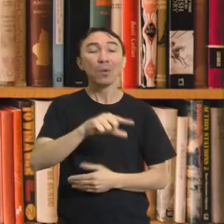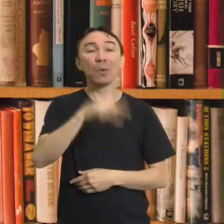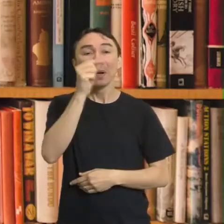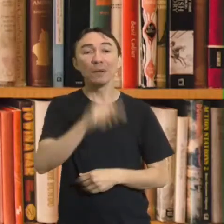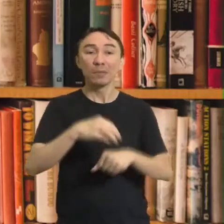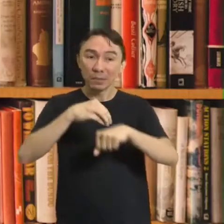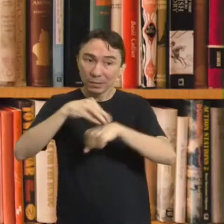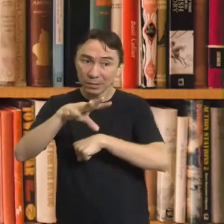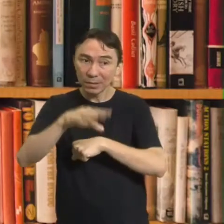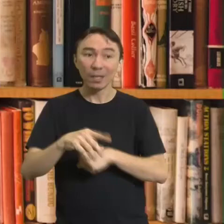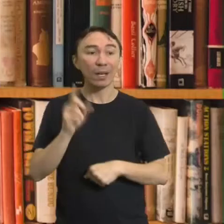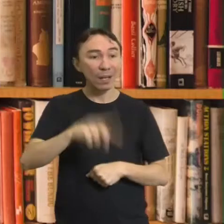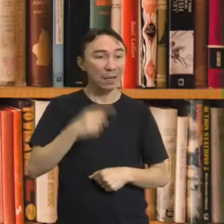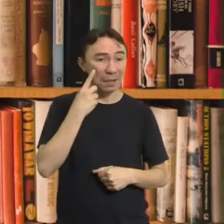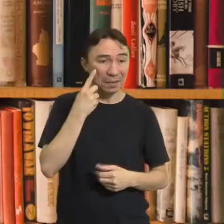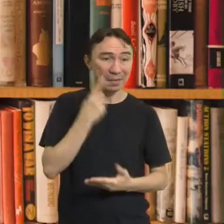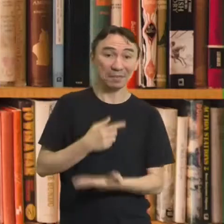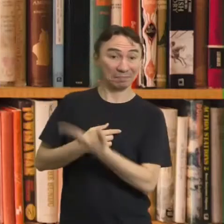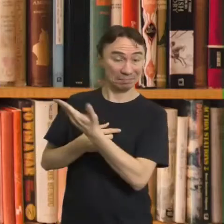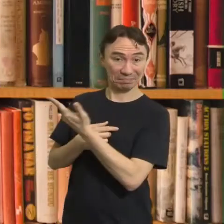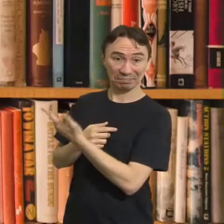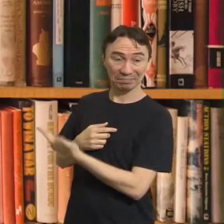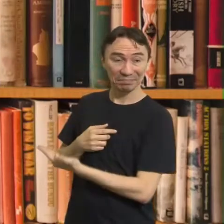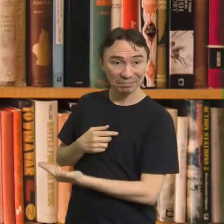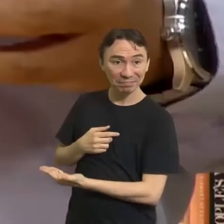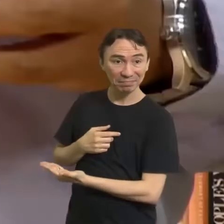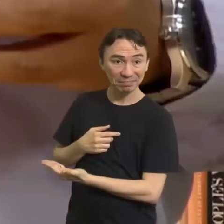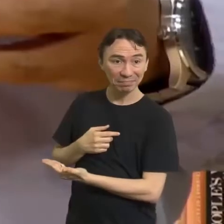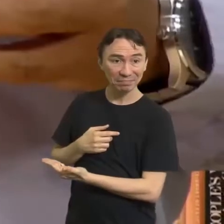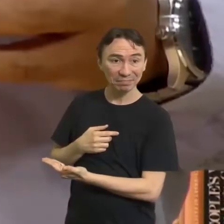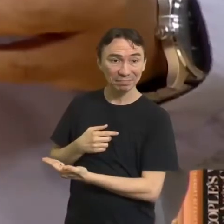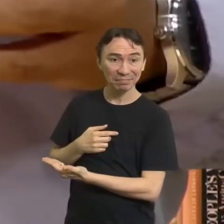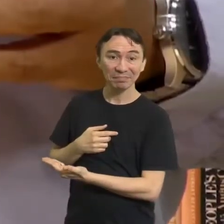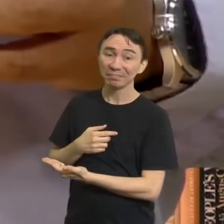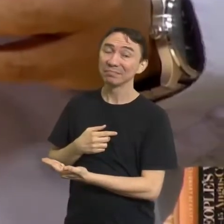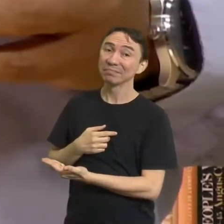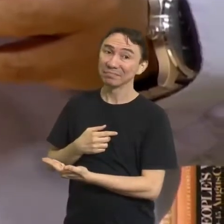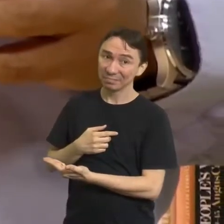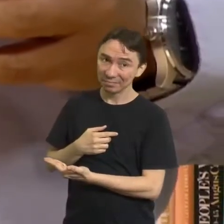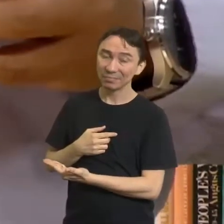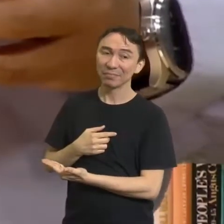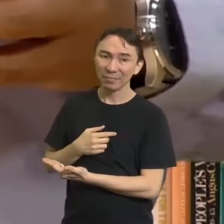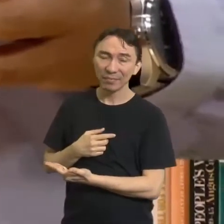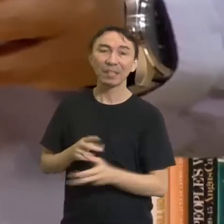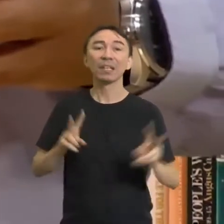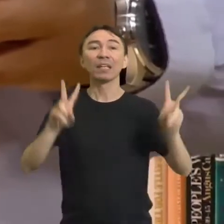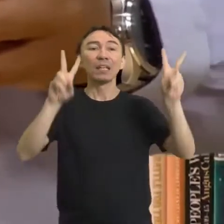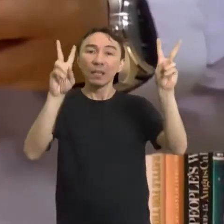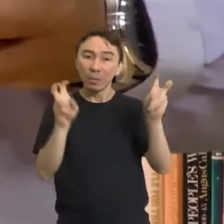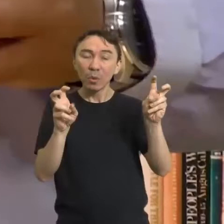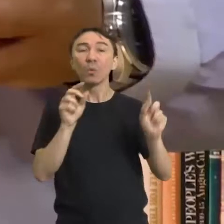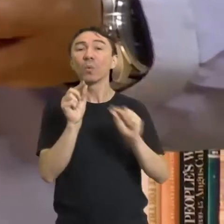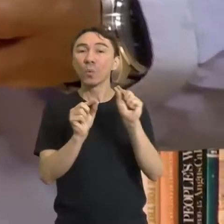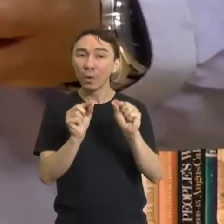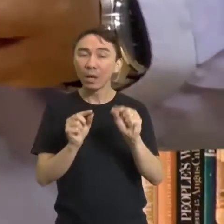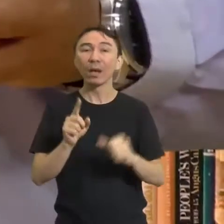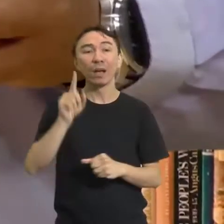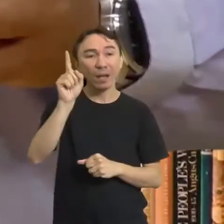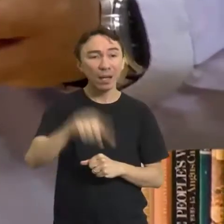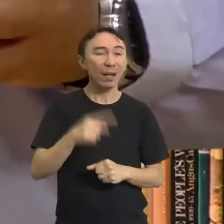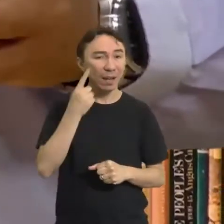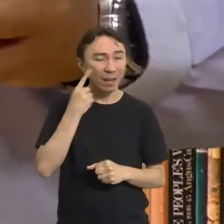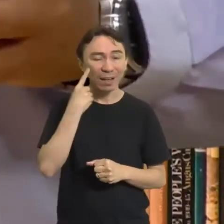livro da Djamila Ribeiro, um pequeno manual antirracista, que traz uma temática bastante interessante acerca da construção